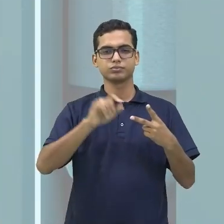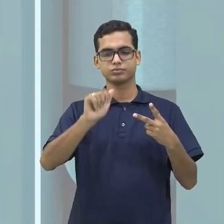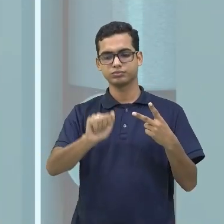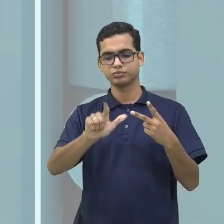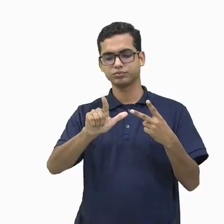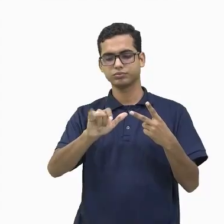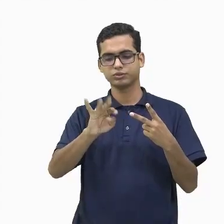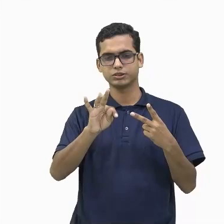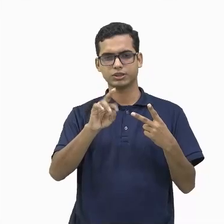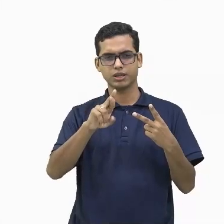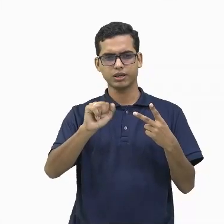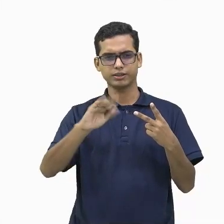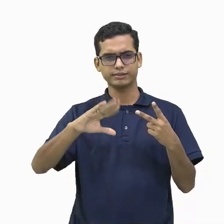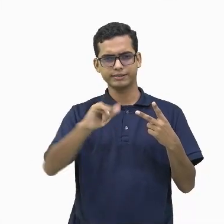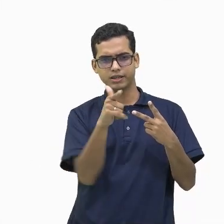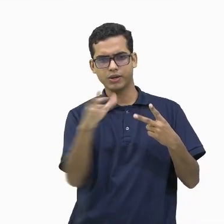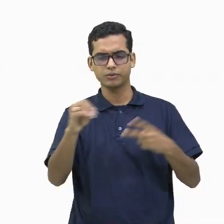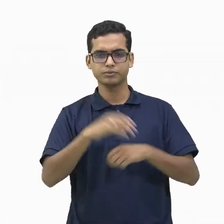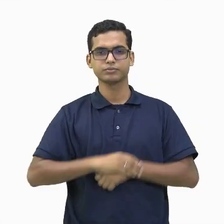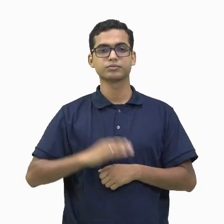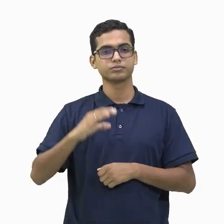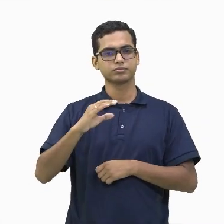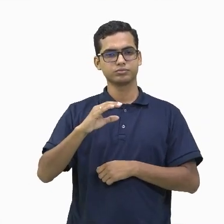com atenção. Cigarra,